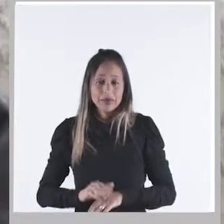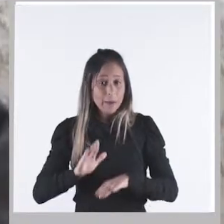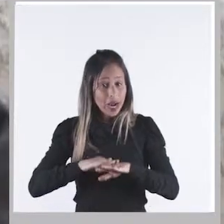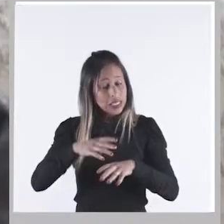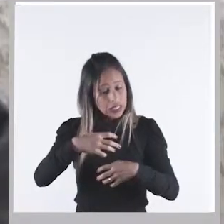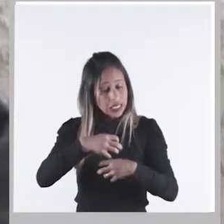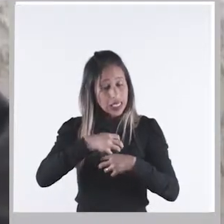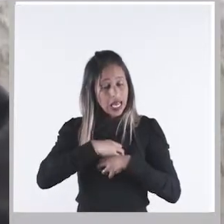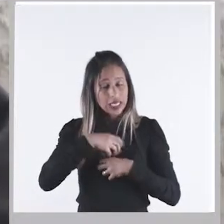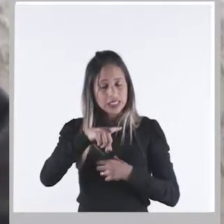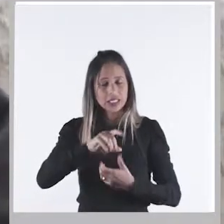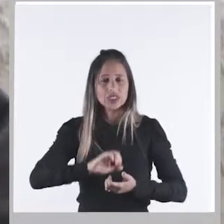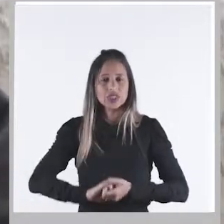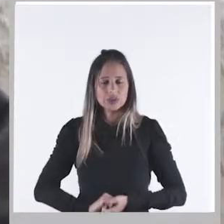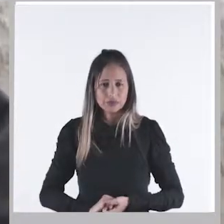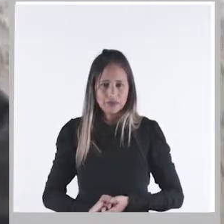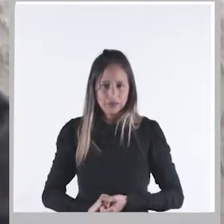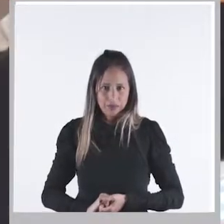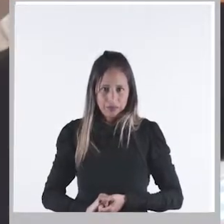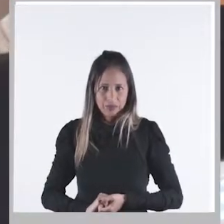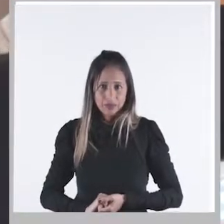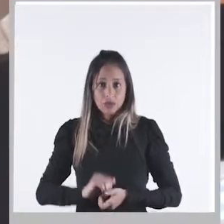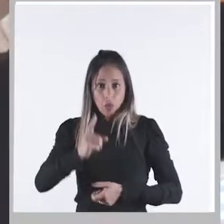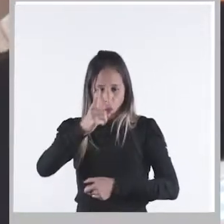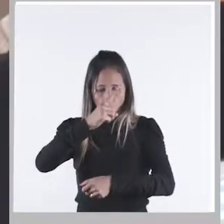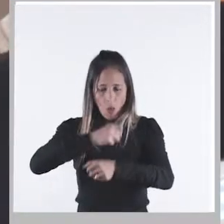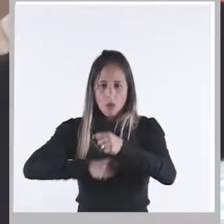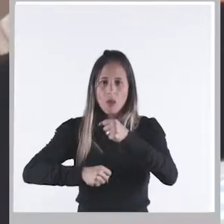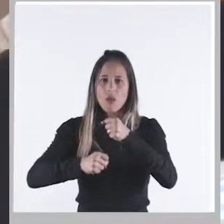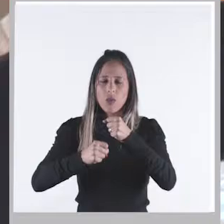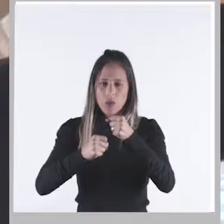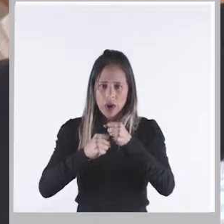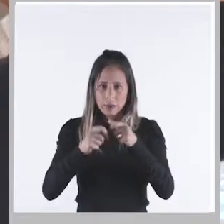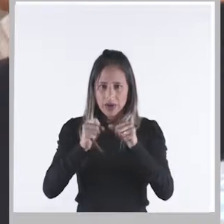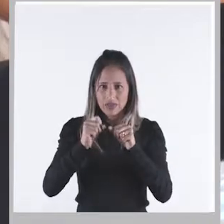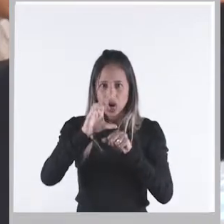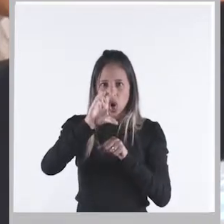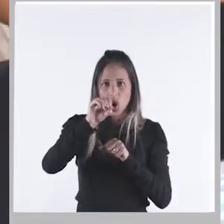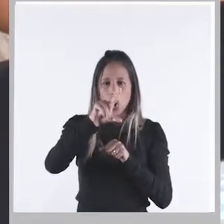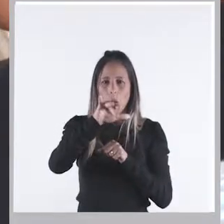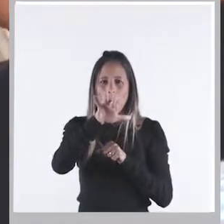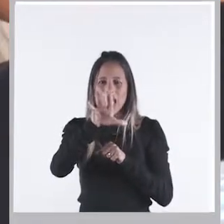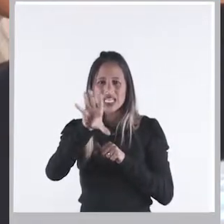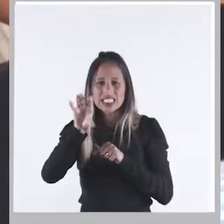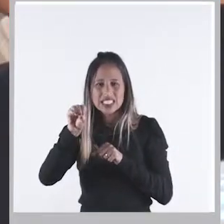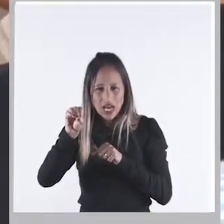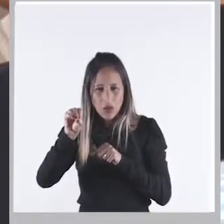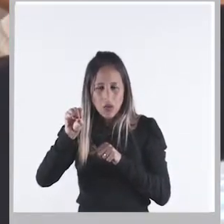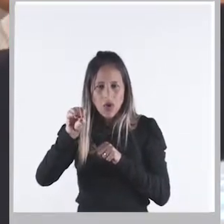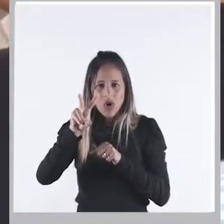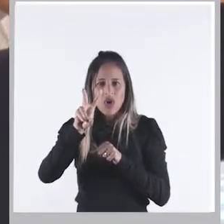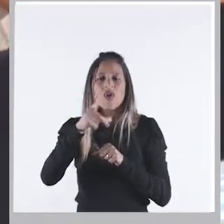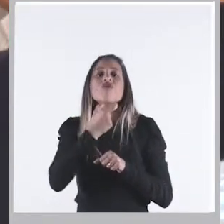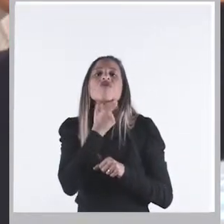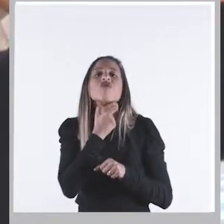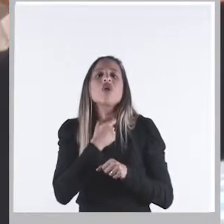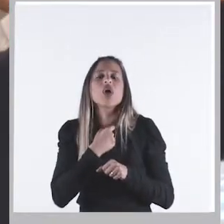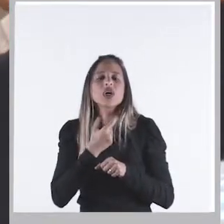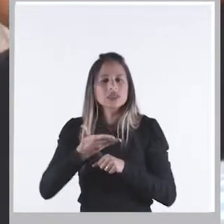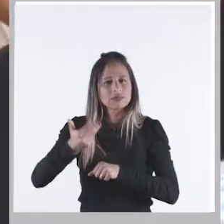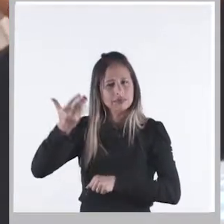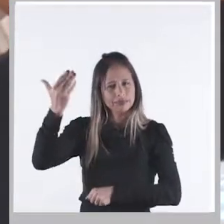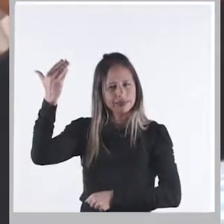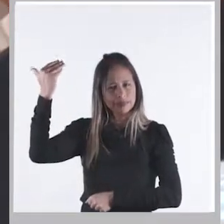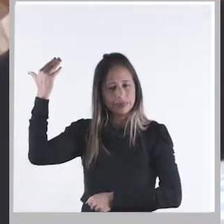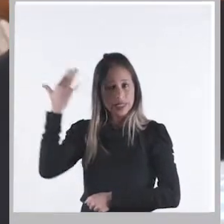nesse sentido, assim. E ano passado ela montou essa coleção, né, Vozes da Ancestralidade, com